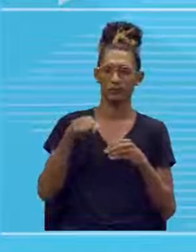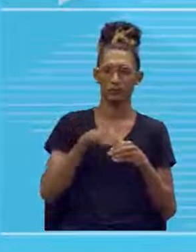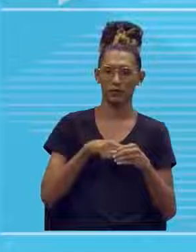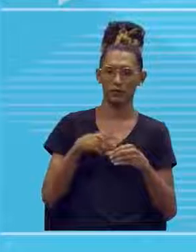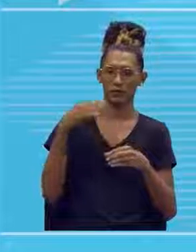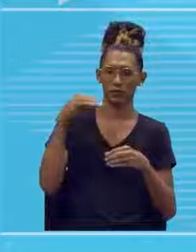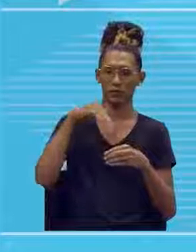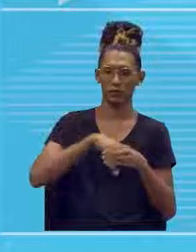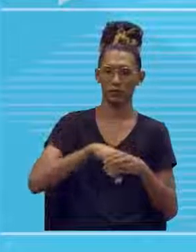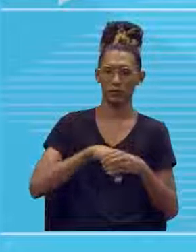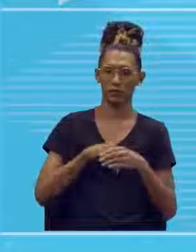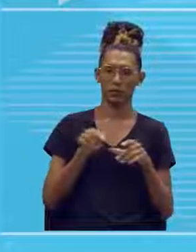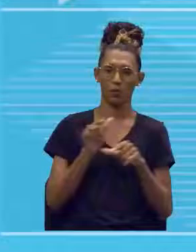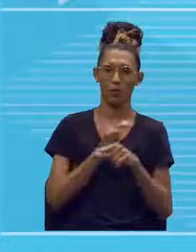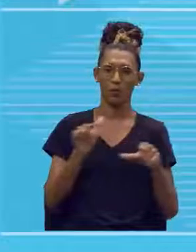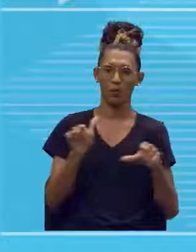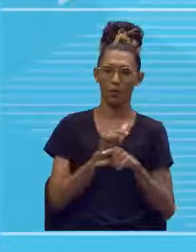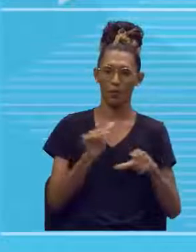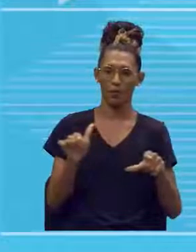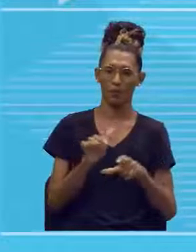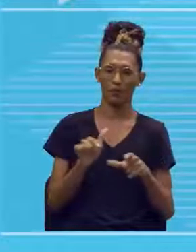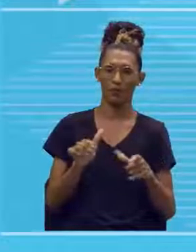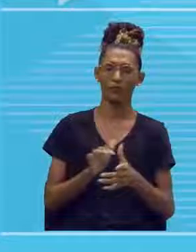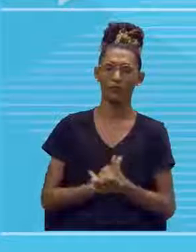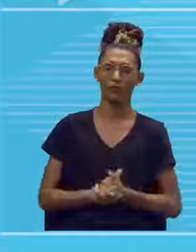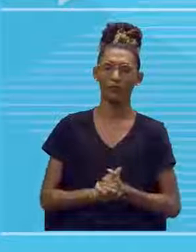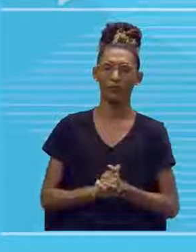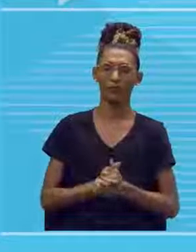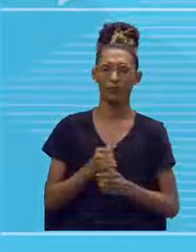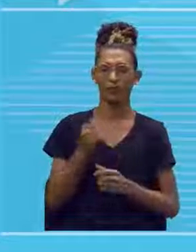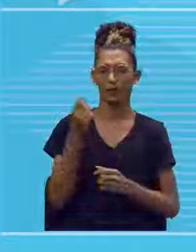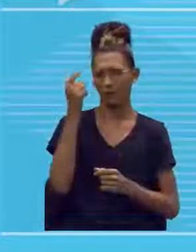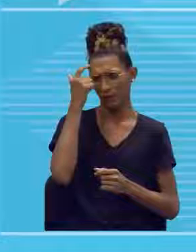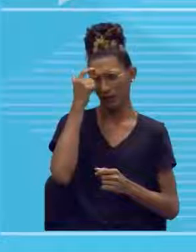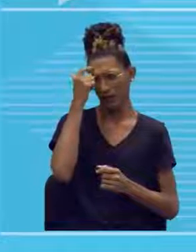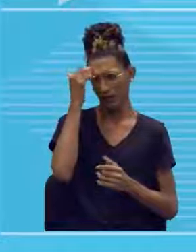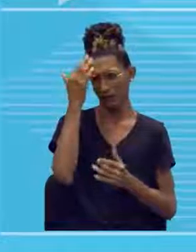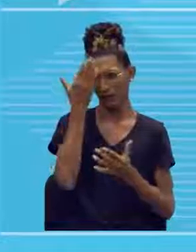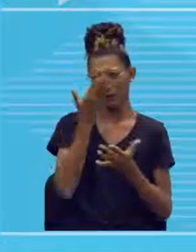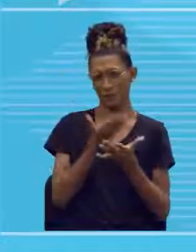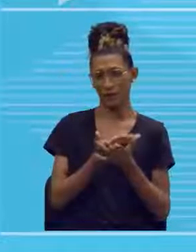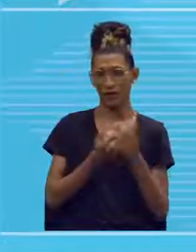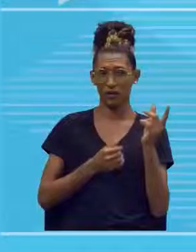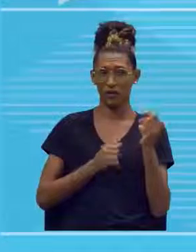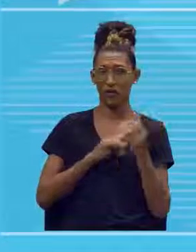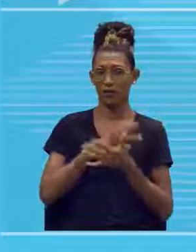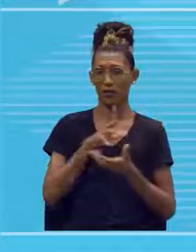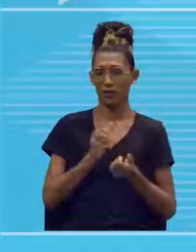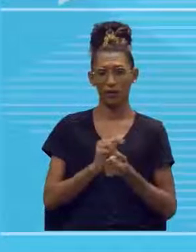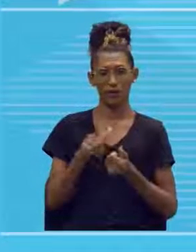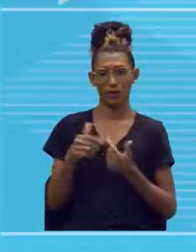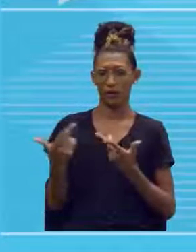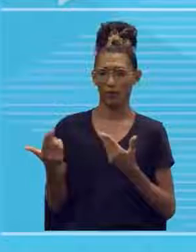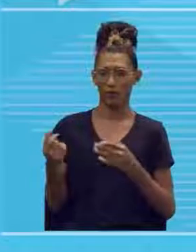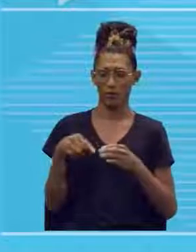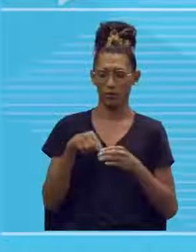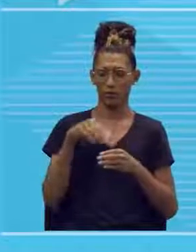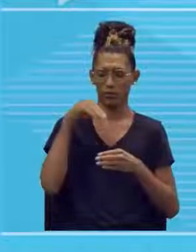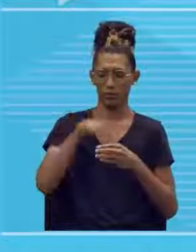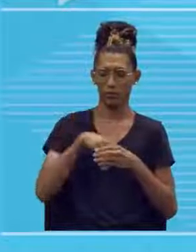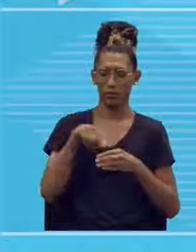interna vazia assim como acreditava-se que a terra poderia ser né